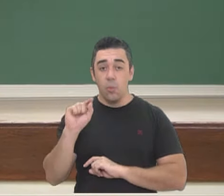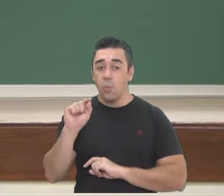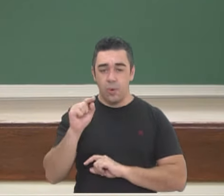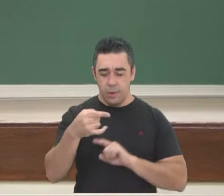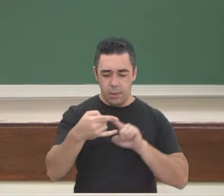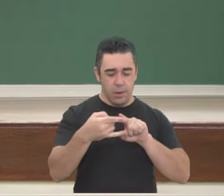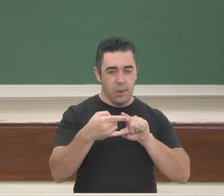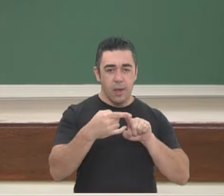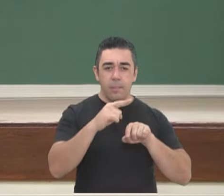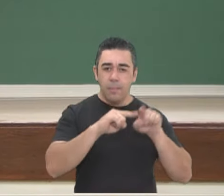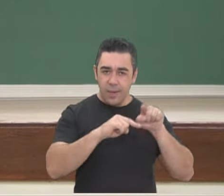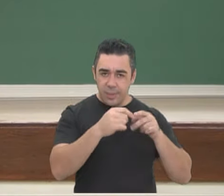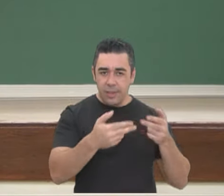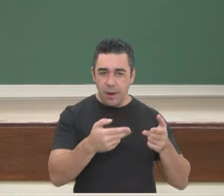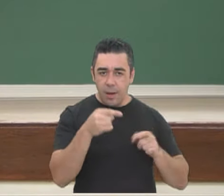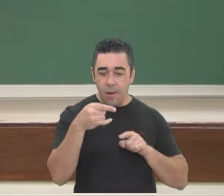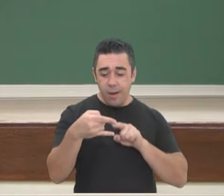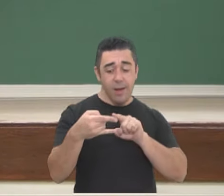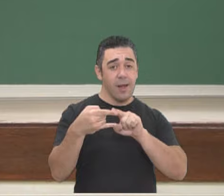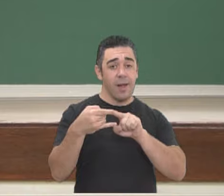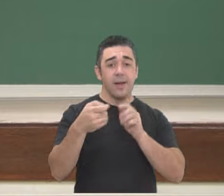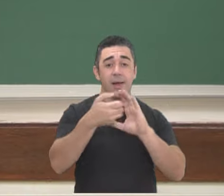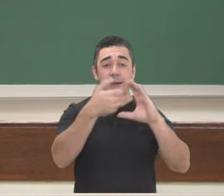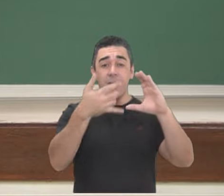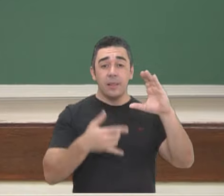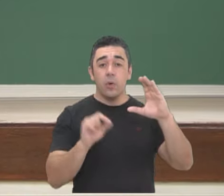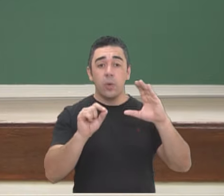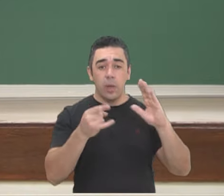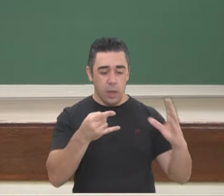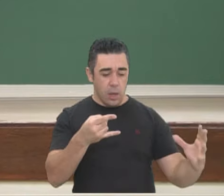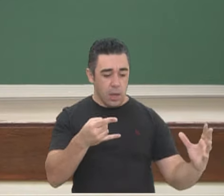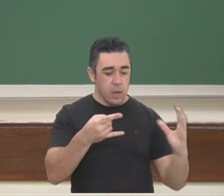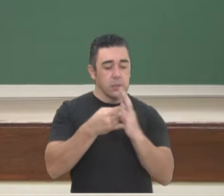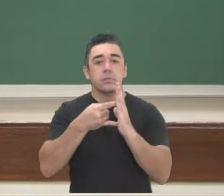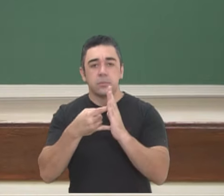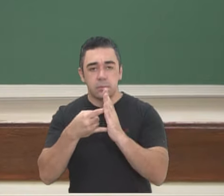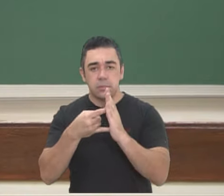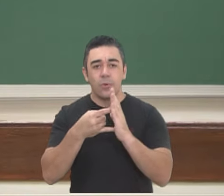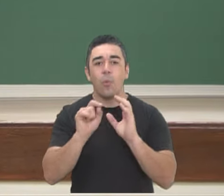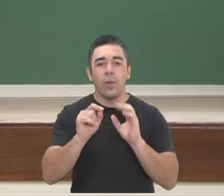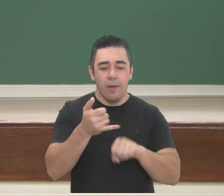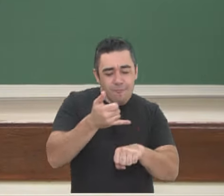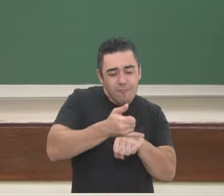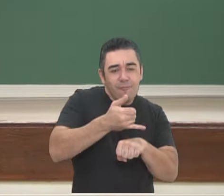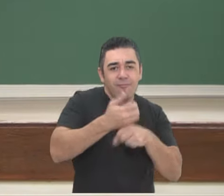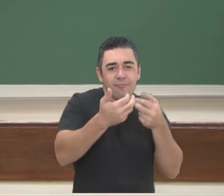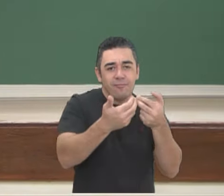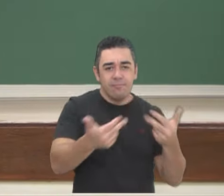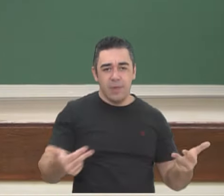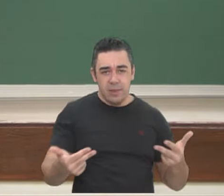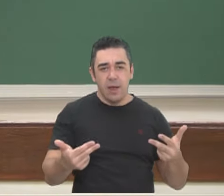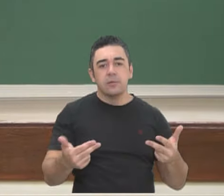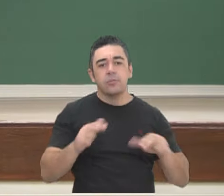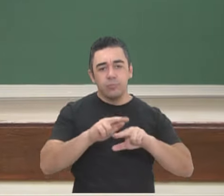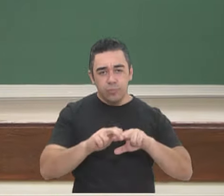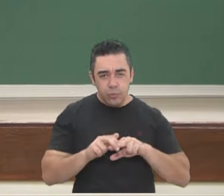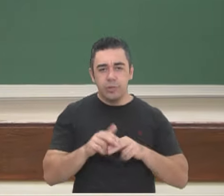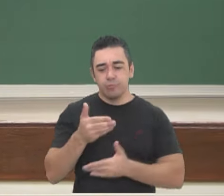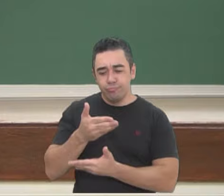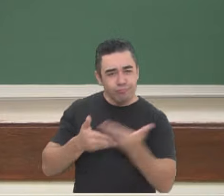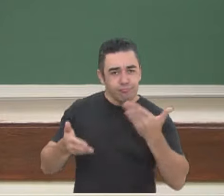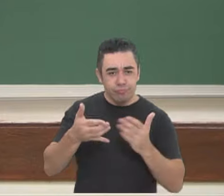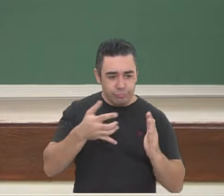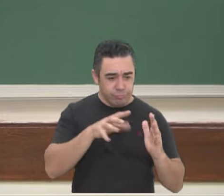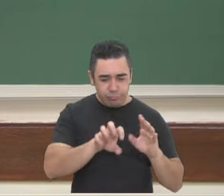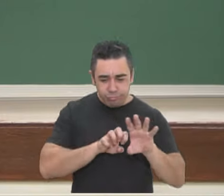ele apresenta essa característica de atrair metais né então ele interage com os